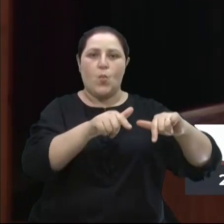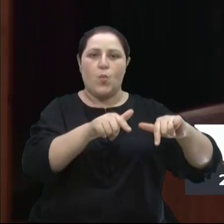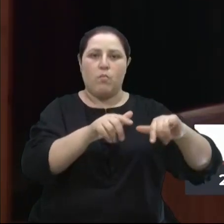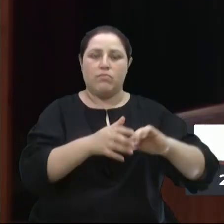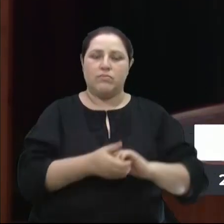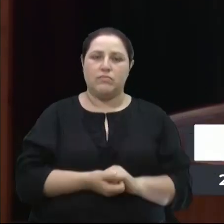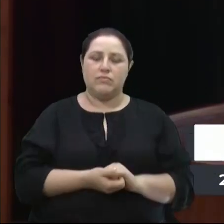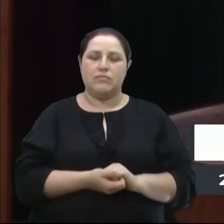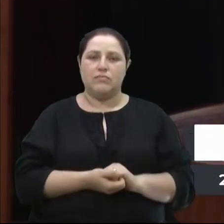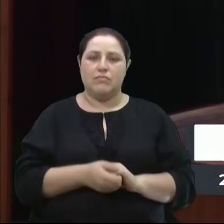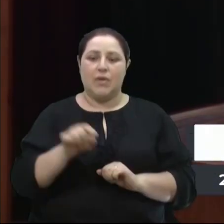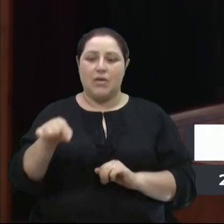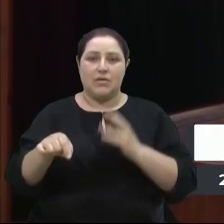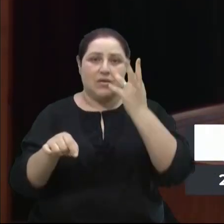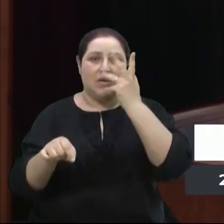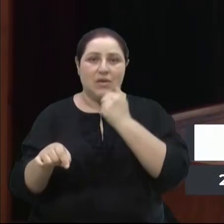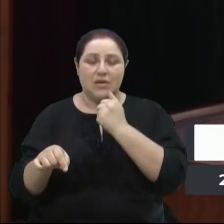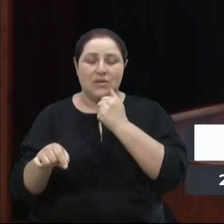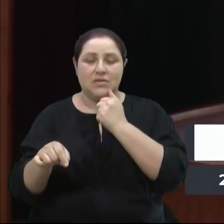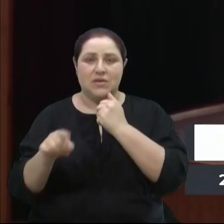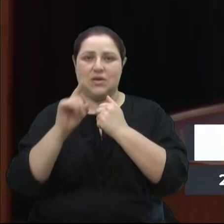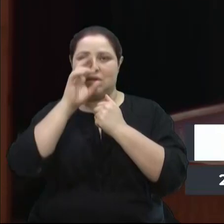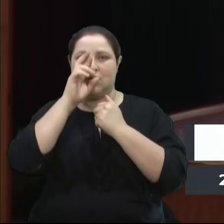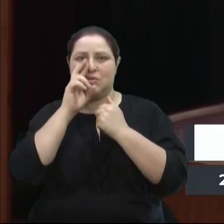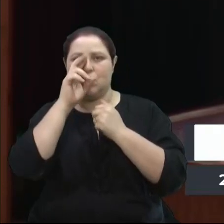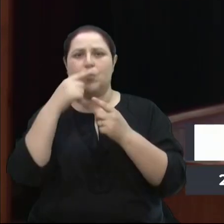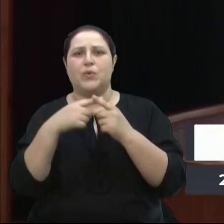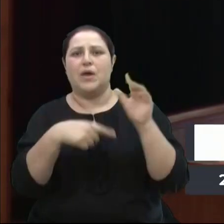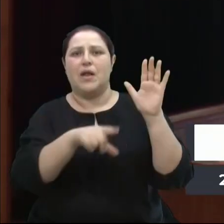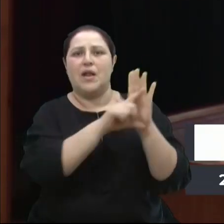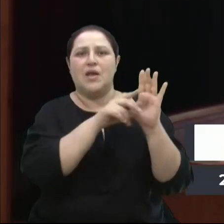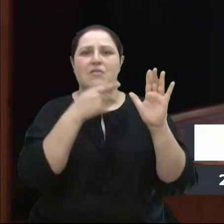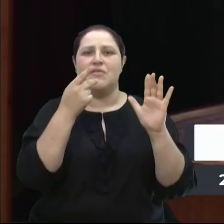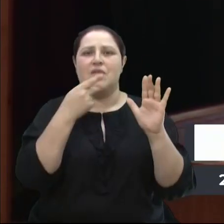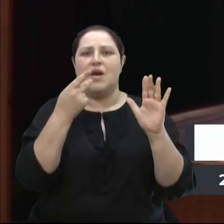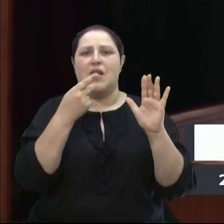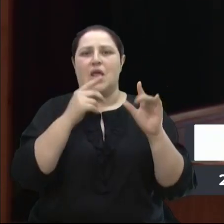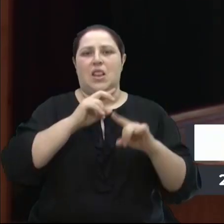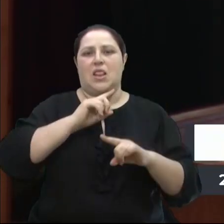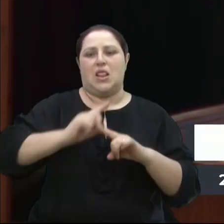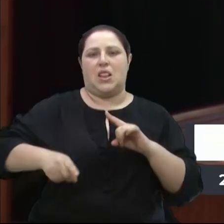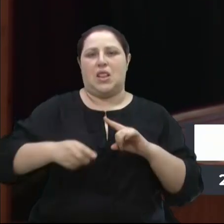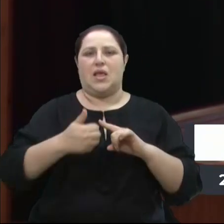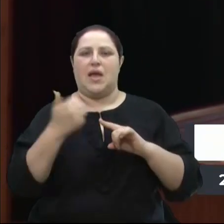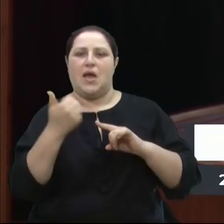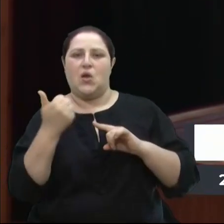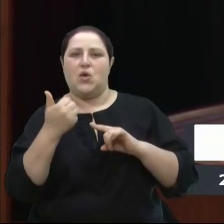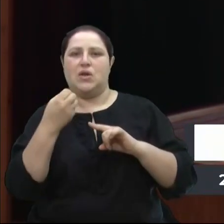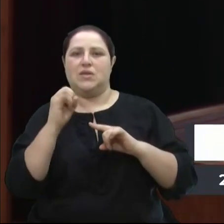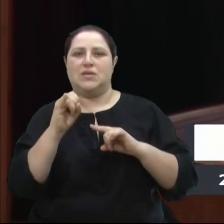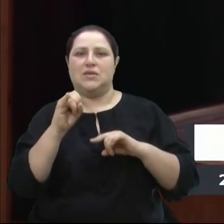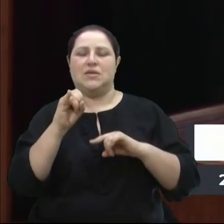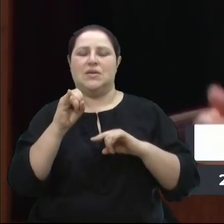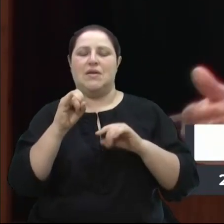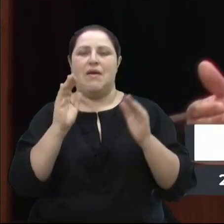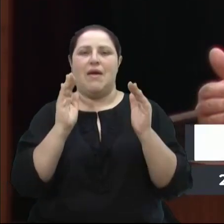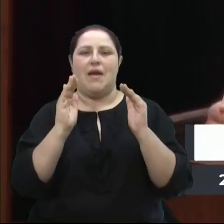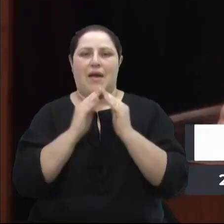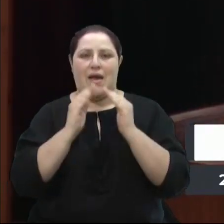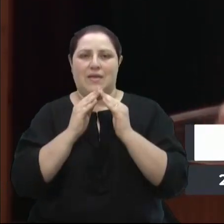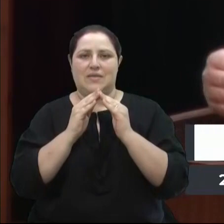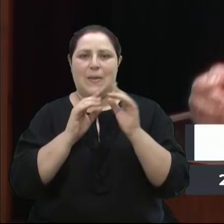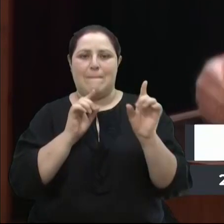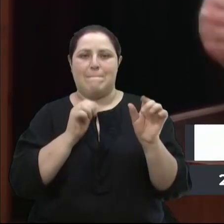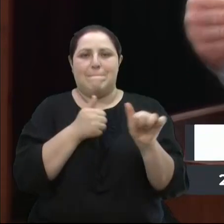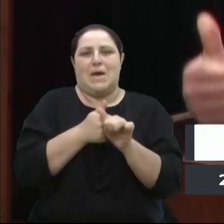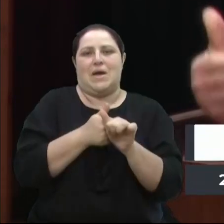Por quê? Porque a lei diz que não pode dar carona se não é a mais de 2 quilômetros. Então, eu acho que nós podemos criar uma emenda, nós